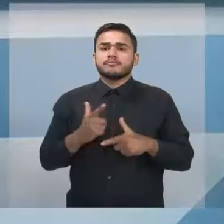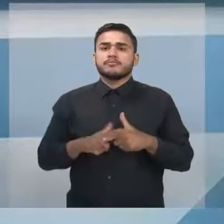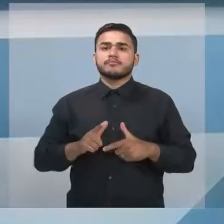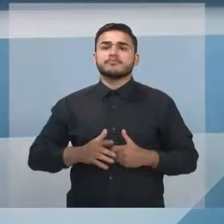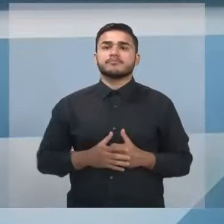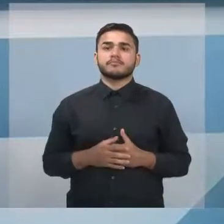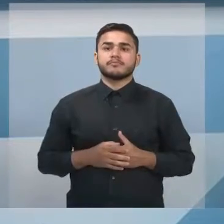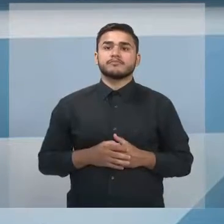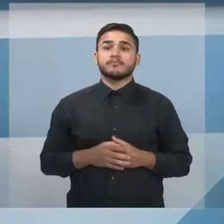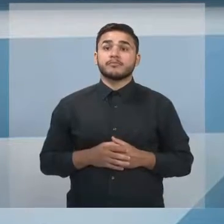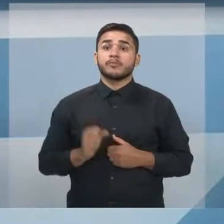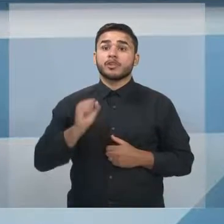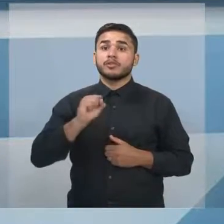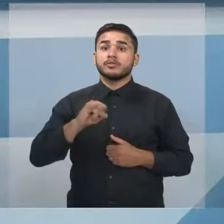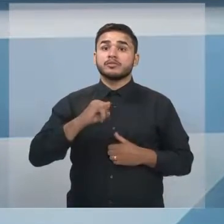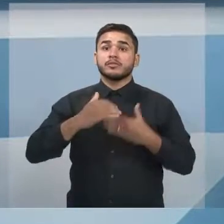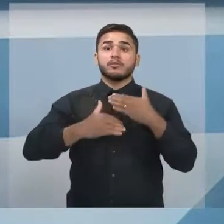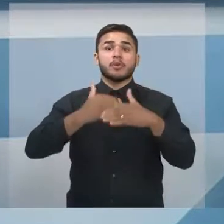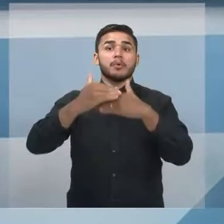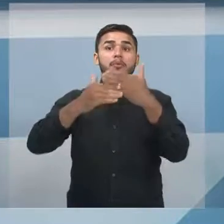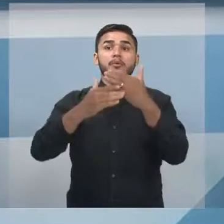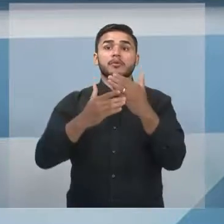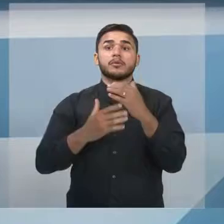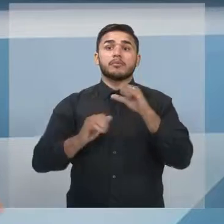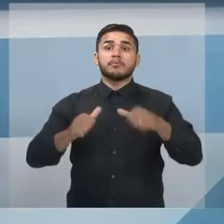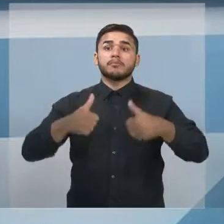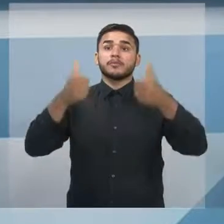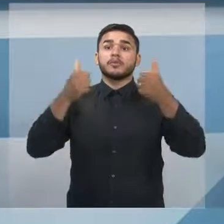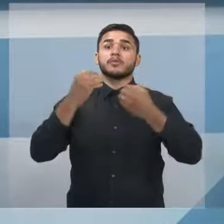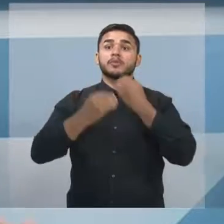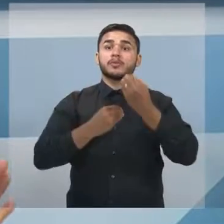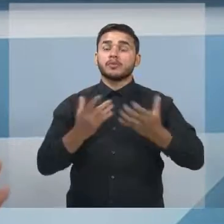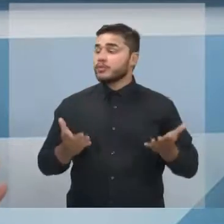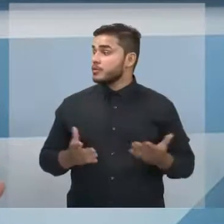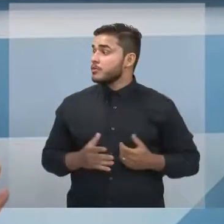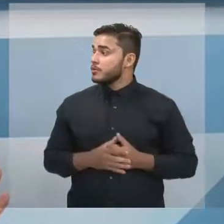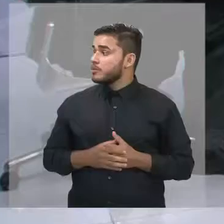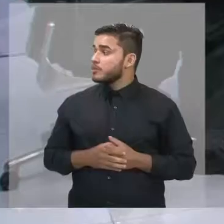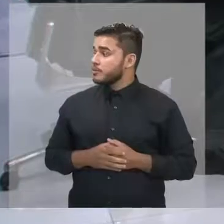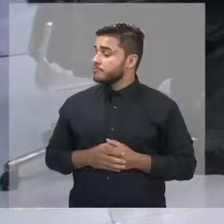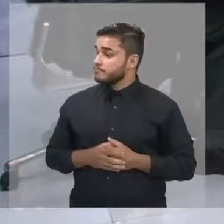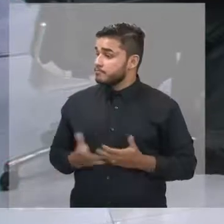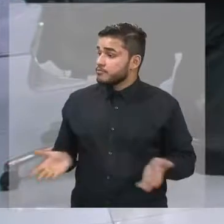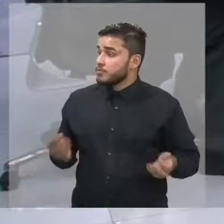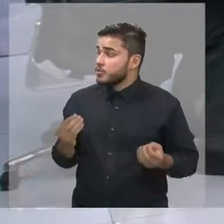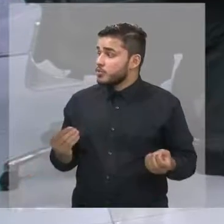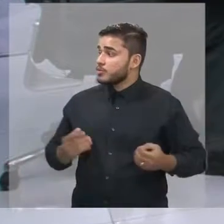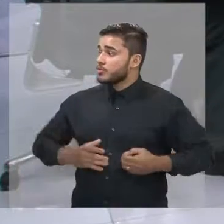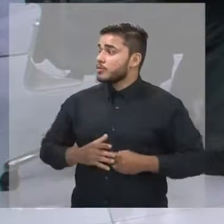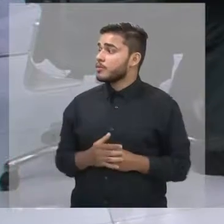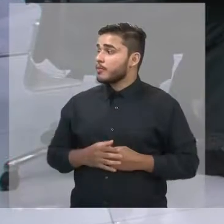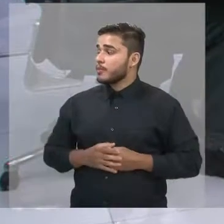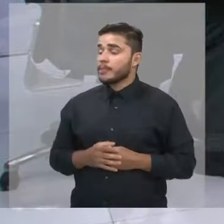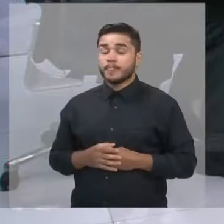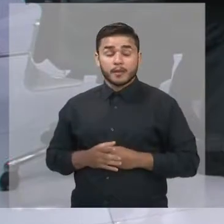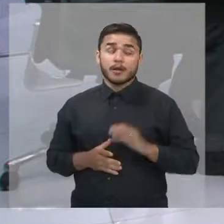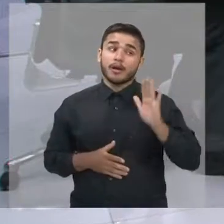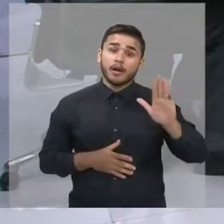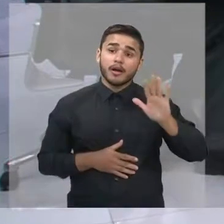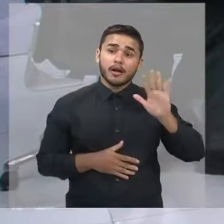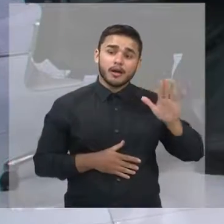que está a gênese disso? Porque, teoricamente, se tudo está evoluindo e melhorando, as pessoas estão evoluindo. As pessoas estão